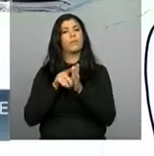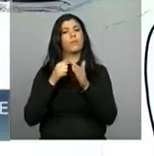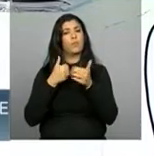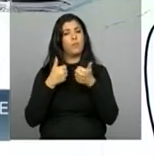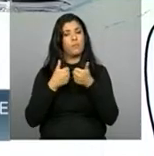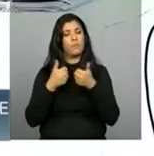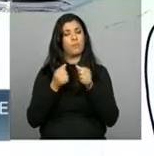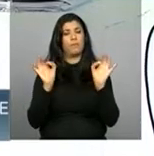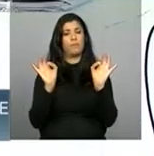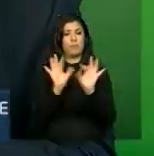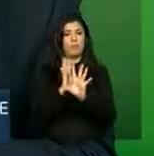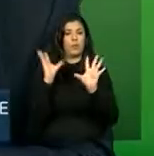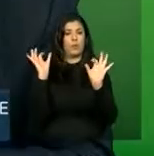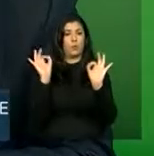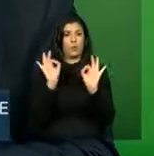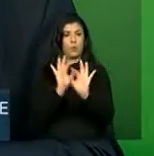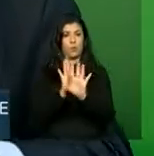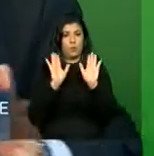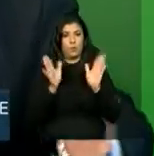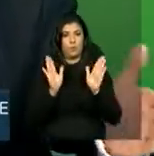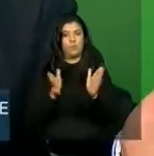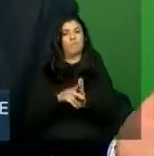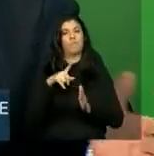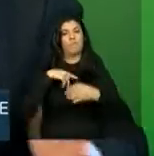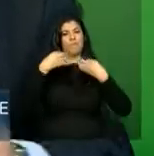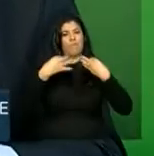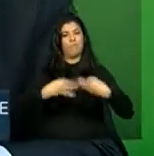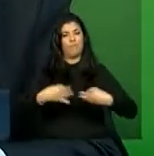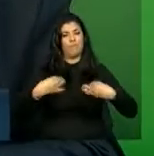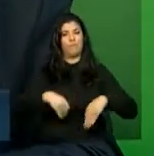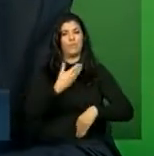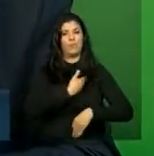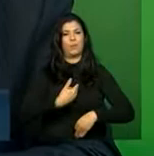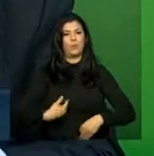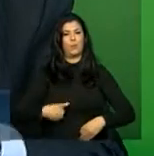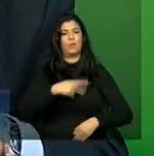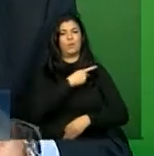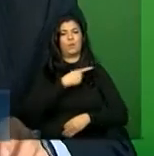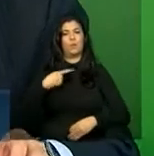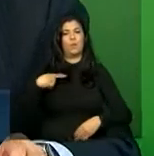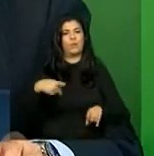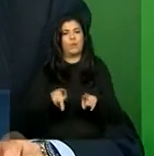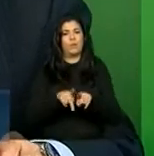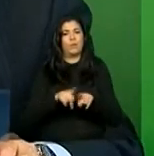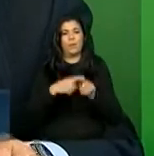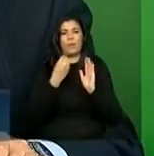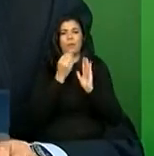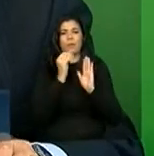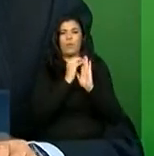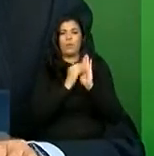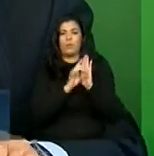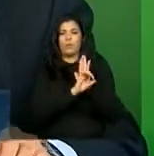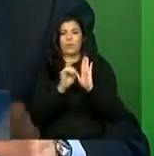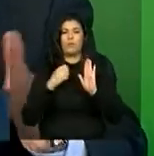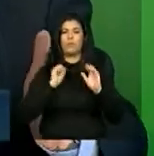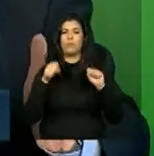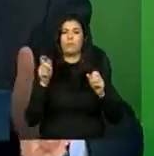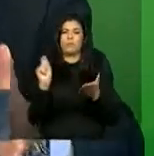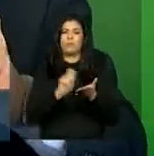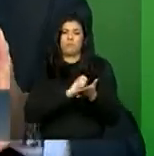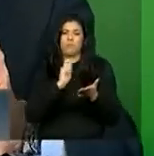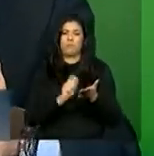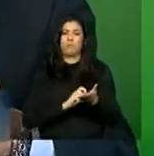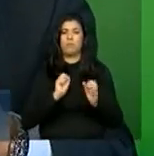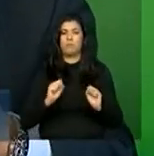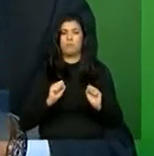em que estiver concluído eu tenho certeza que tanto o governador contra a presidenta Dilma irão agendar uma possível assinatura